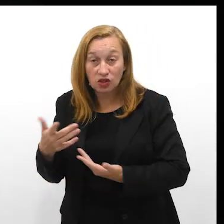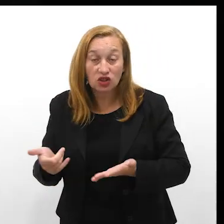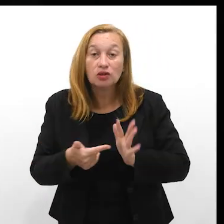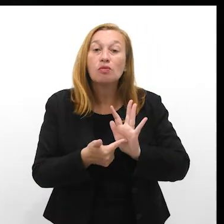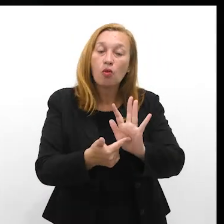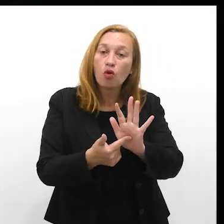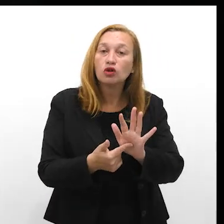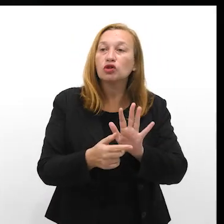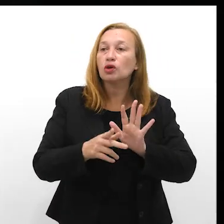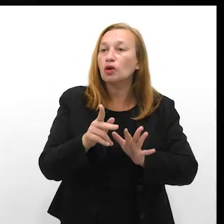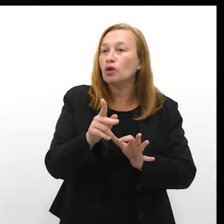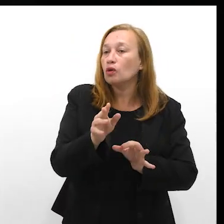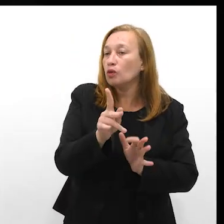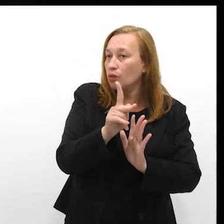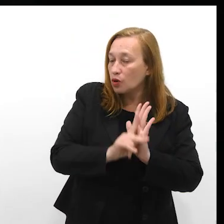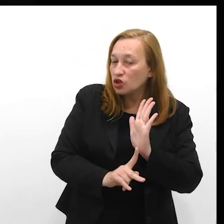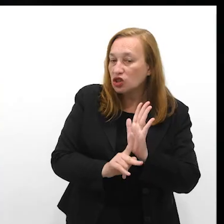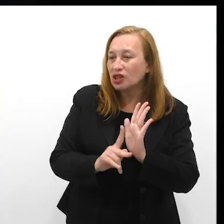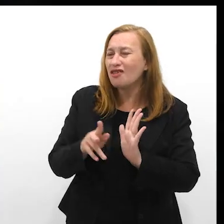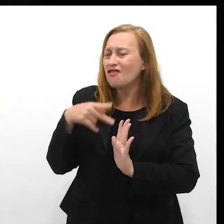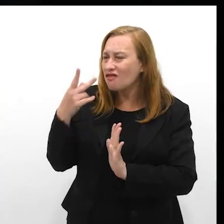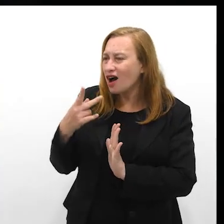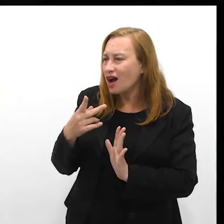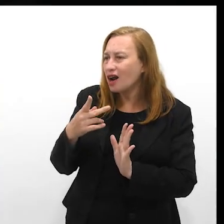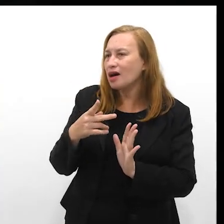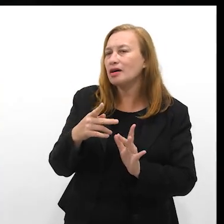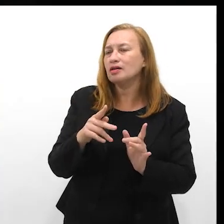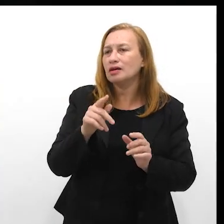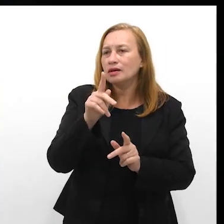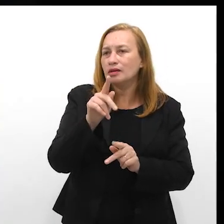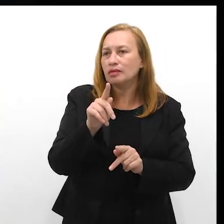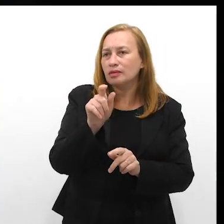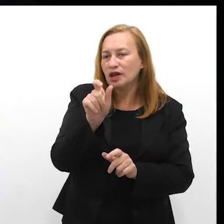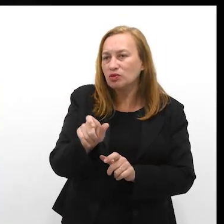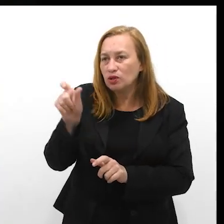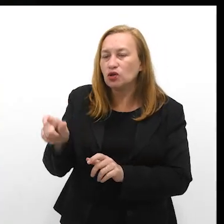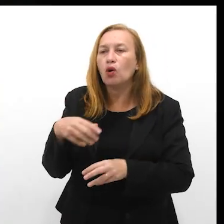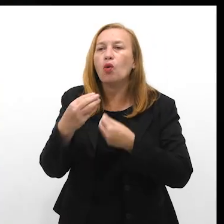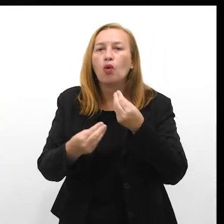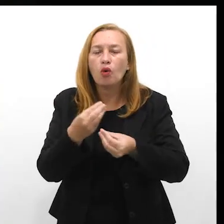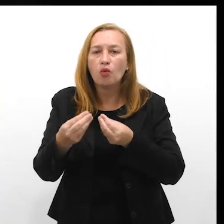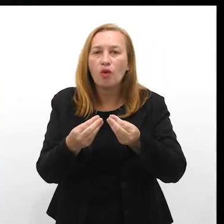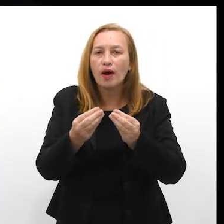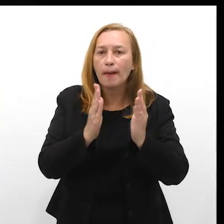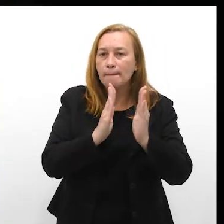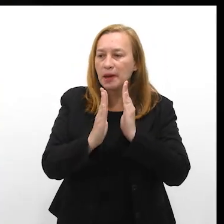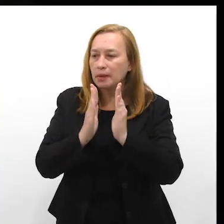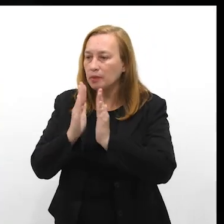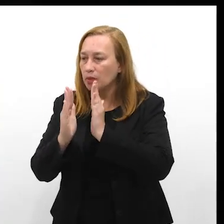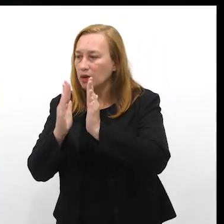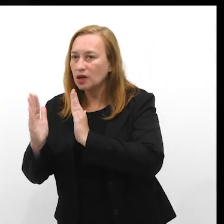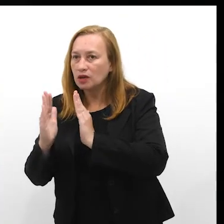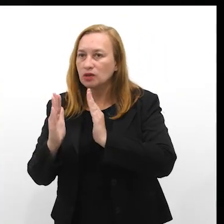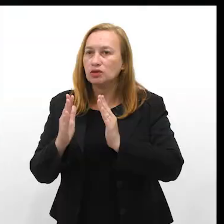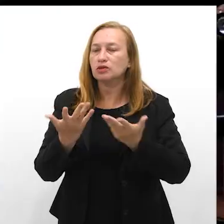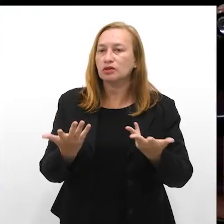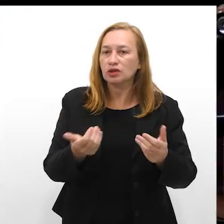né? Ele te mostra um projeto. Conta para o nosso público como é que é o passo a passo de uma Ok. escultura de